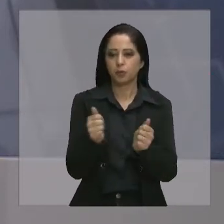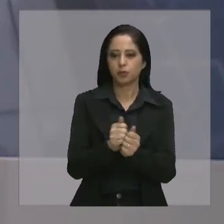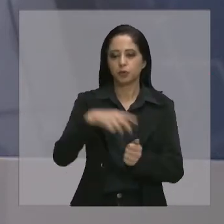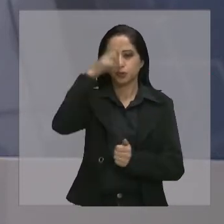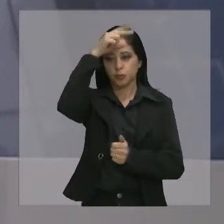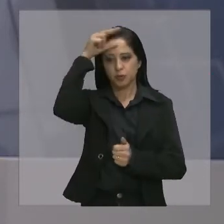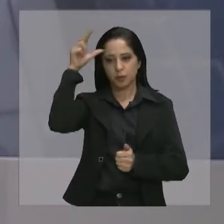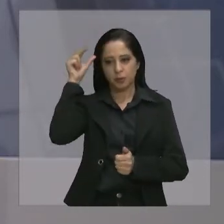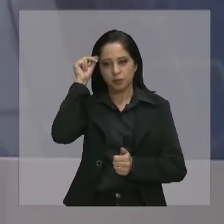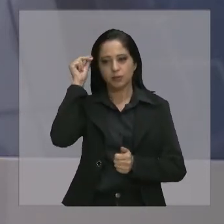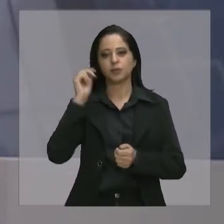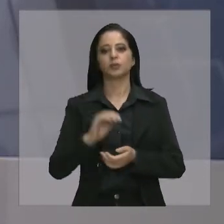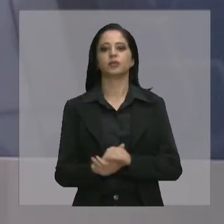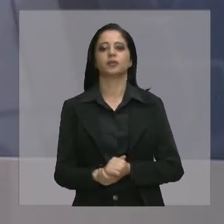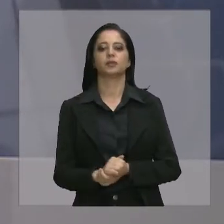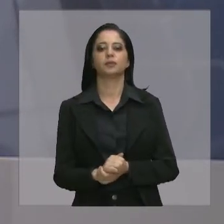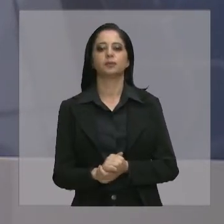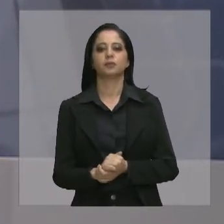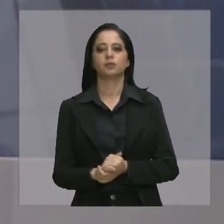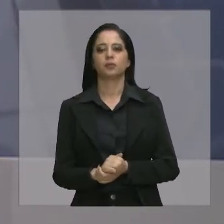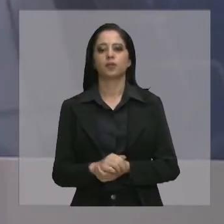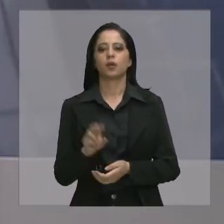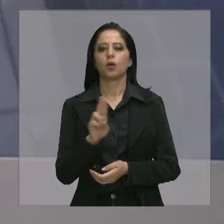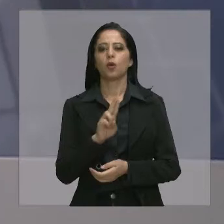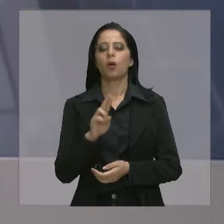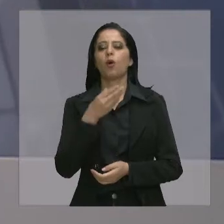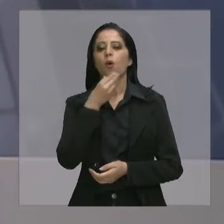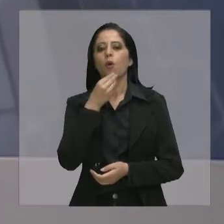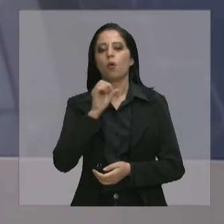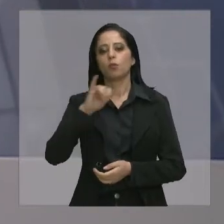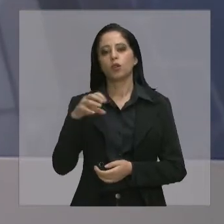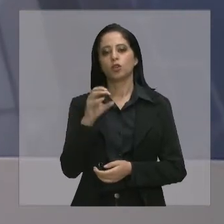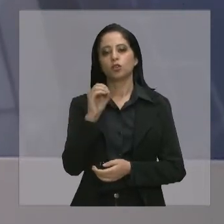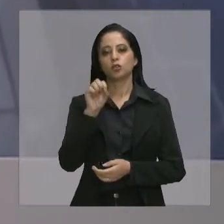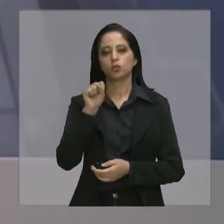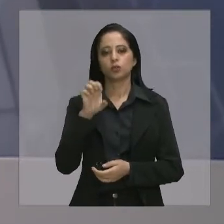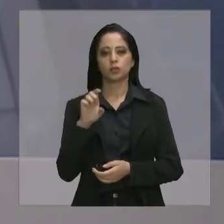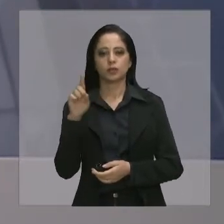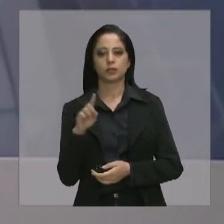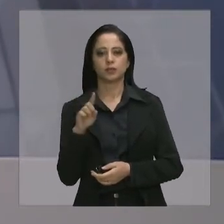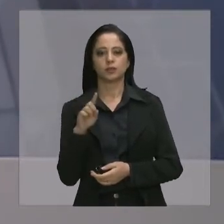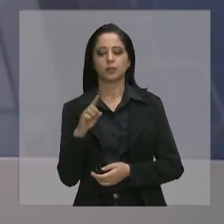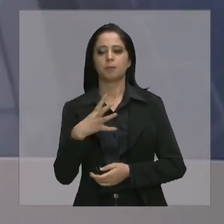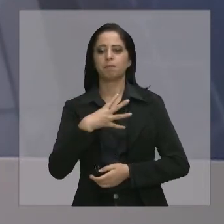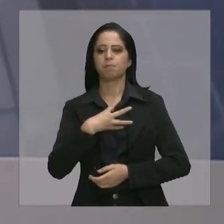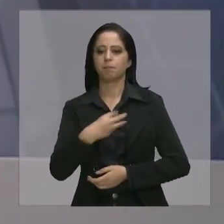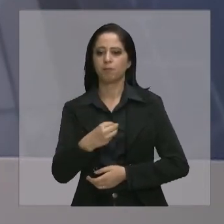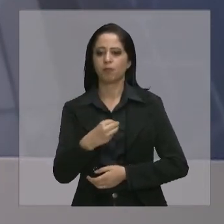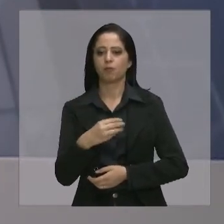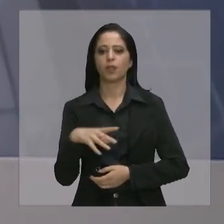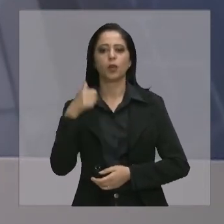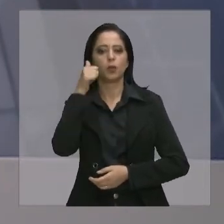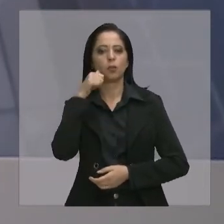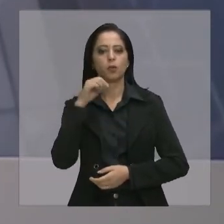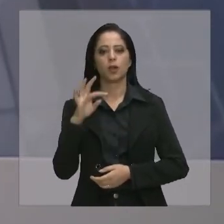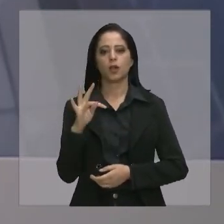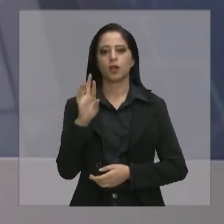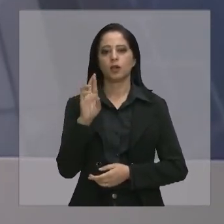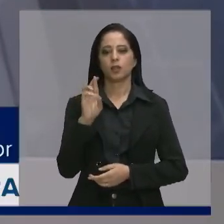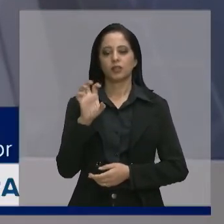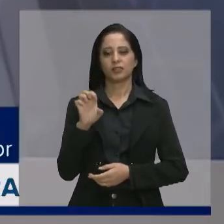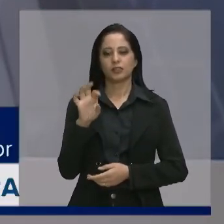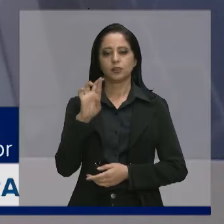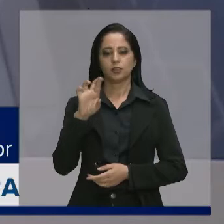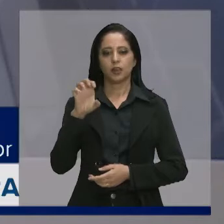Eugênio de Melo. O senhor José Tristão da Silva Filho, filho de Dona Teresa Cândida de Jesus, dona de casa, e o